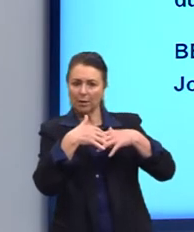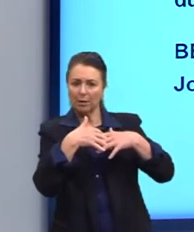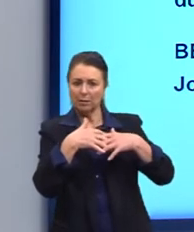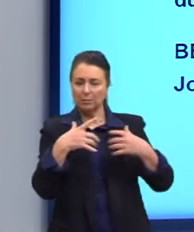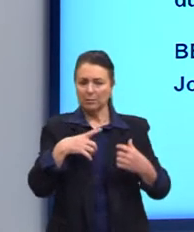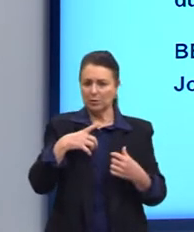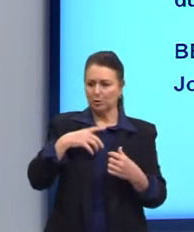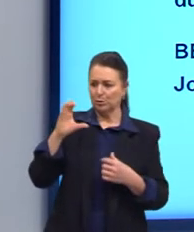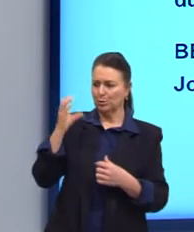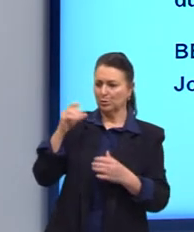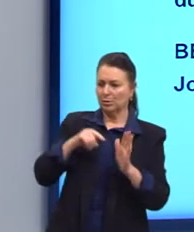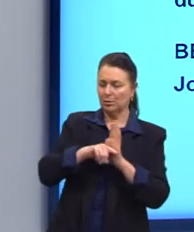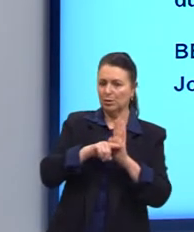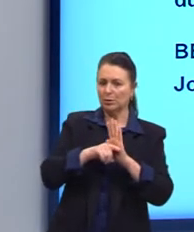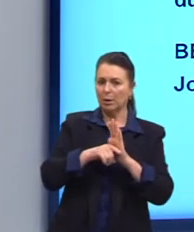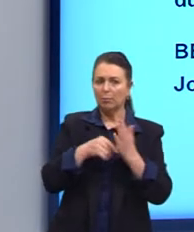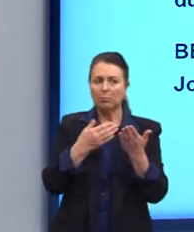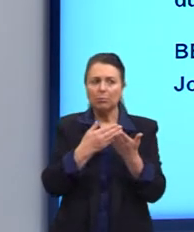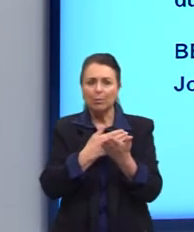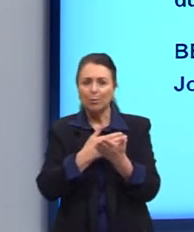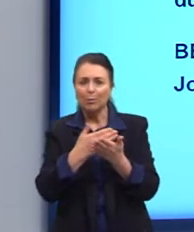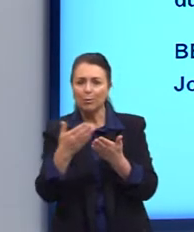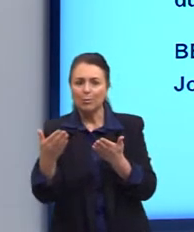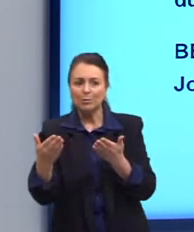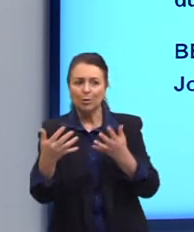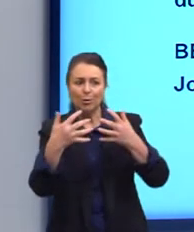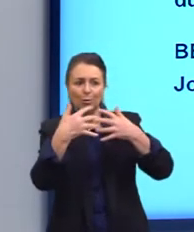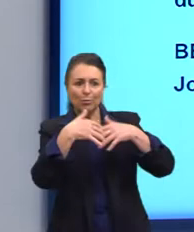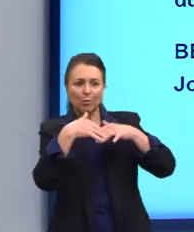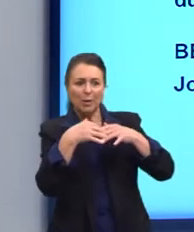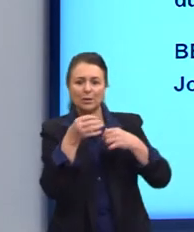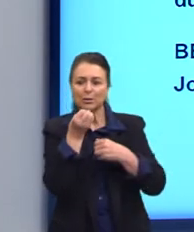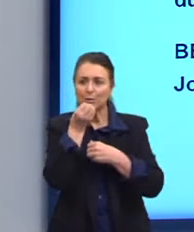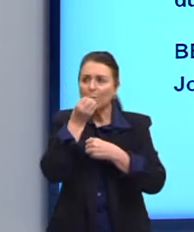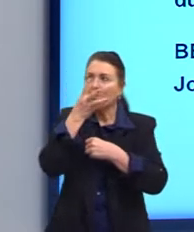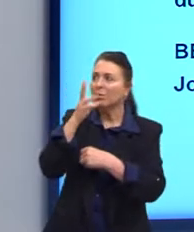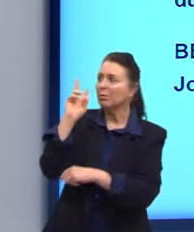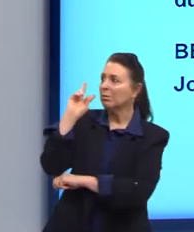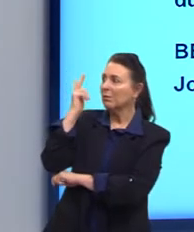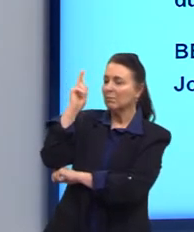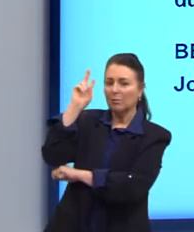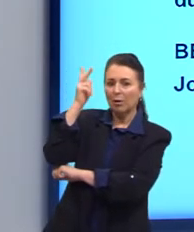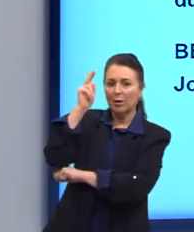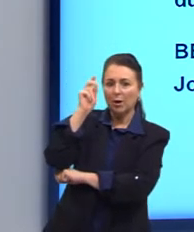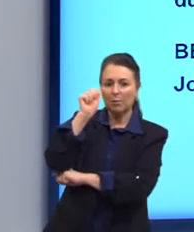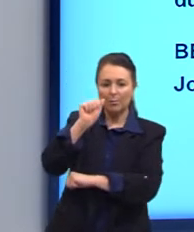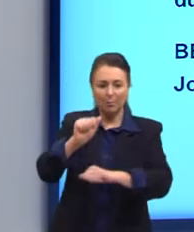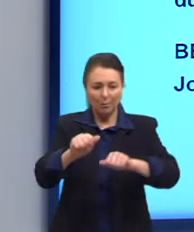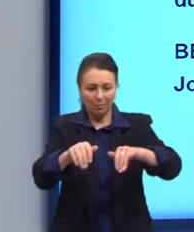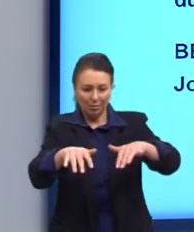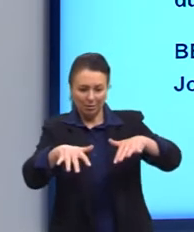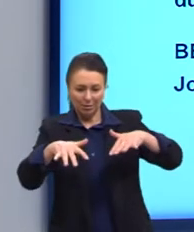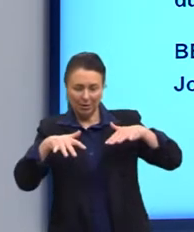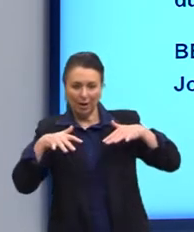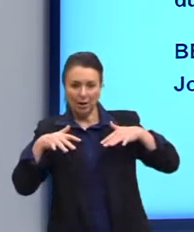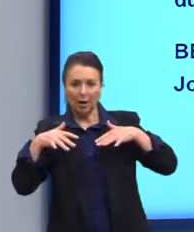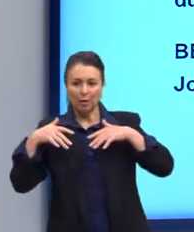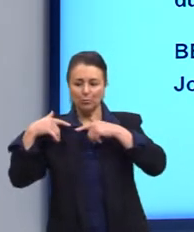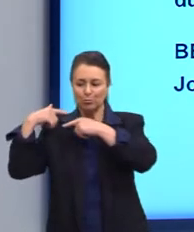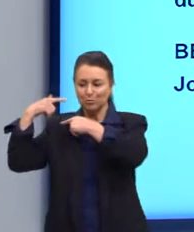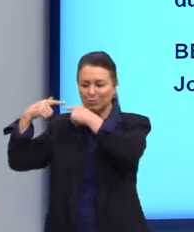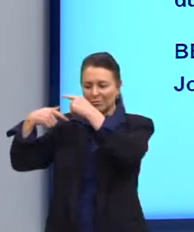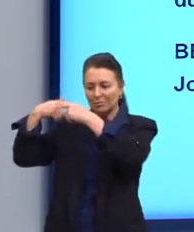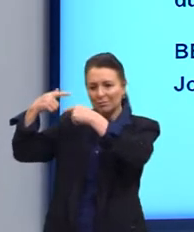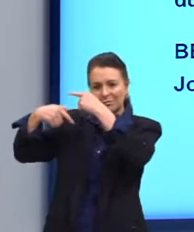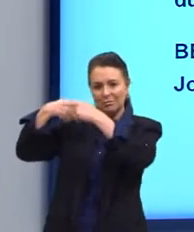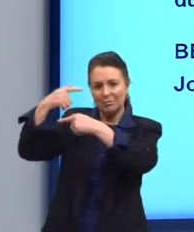cientistas virou uma máquina de contar histórias para enormes plateias de geração em geração